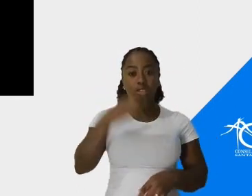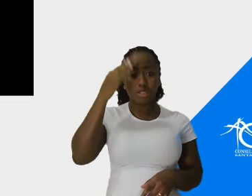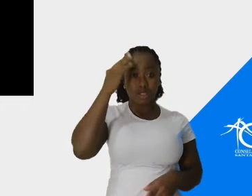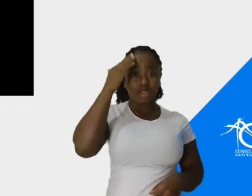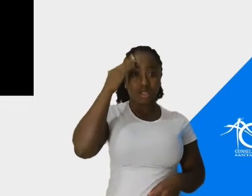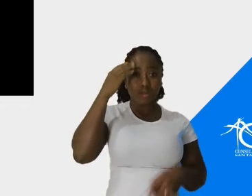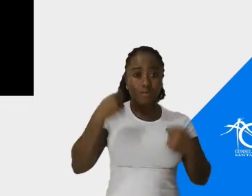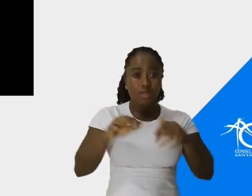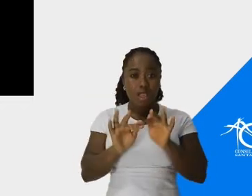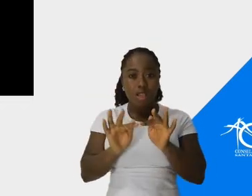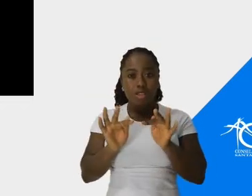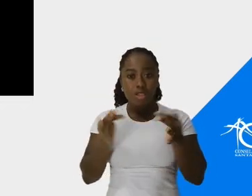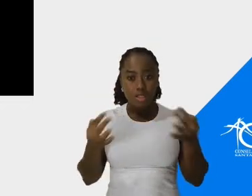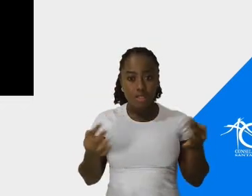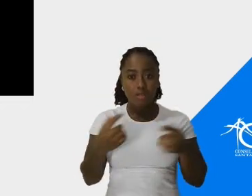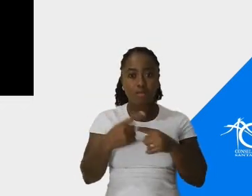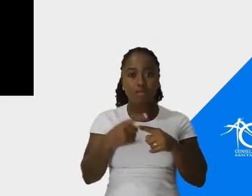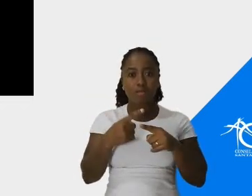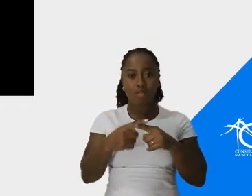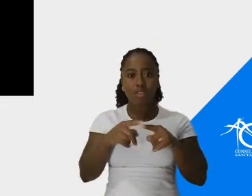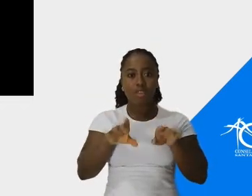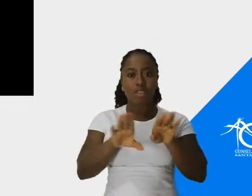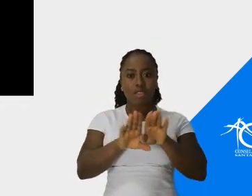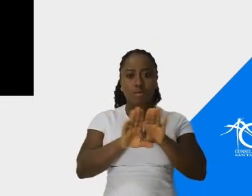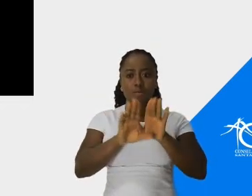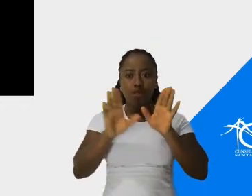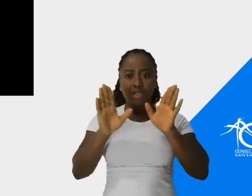esse líquor acaba sendo escoado, né?